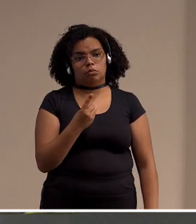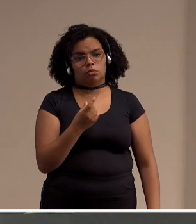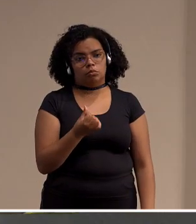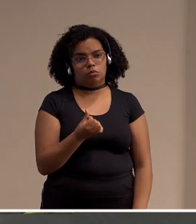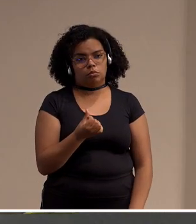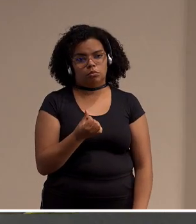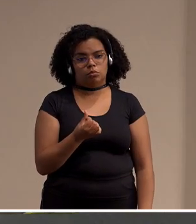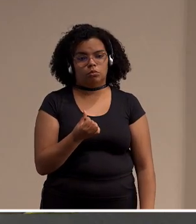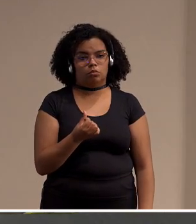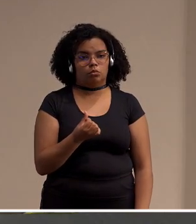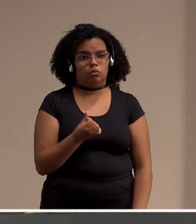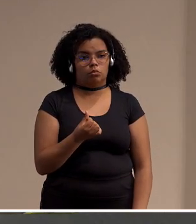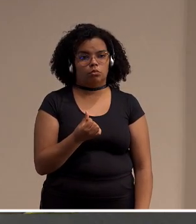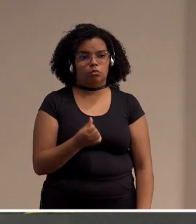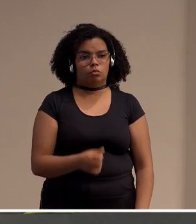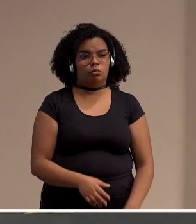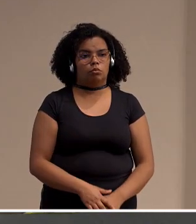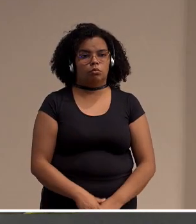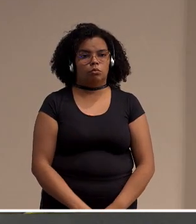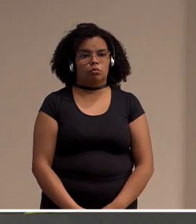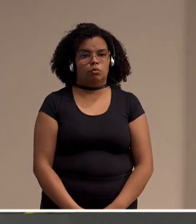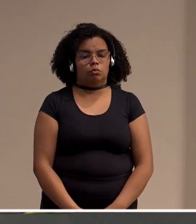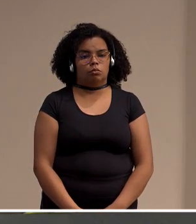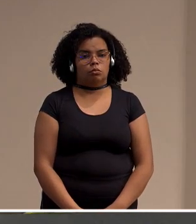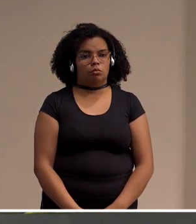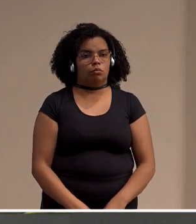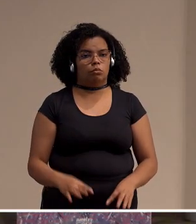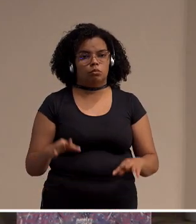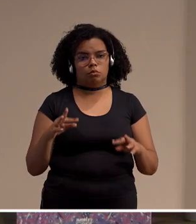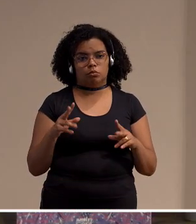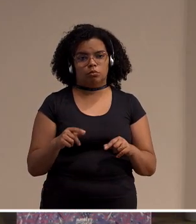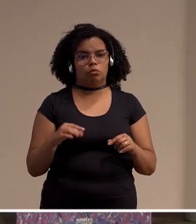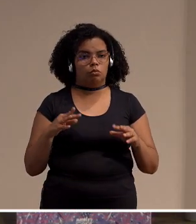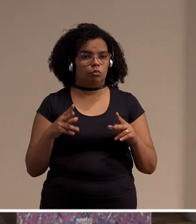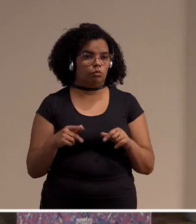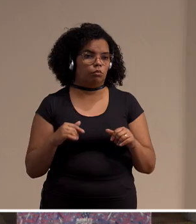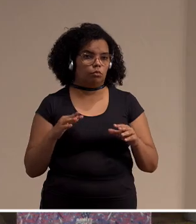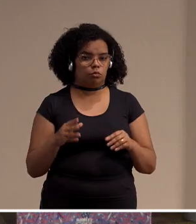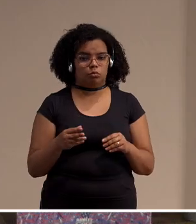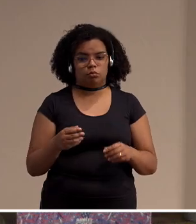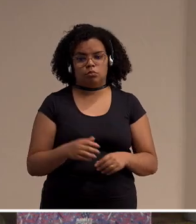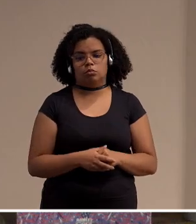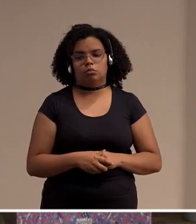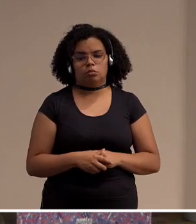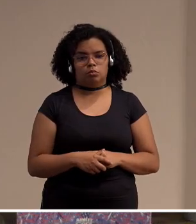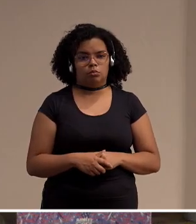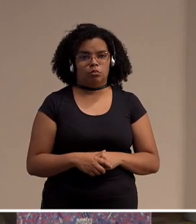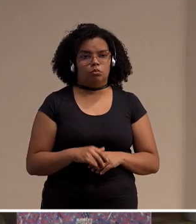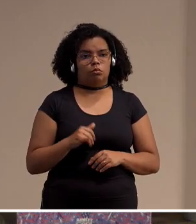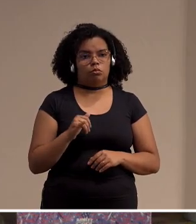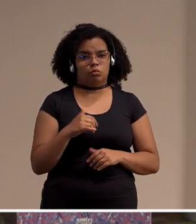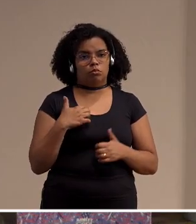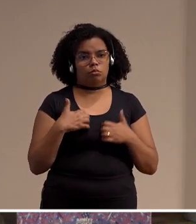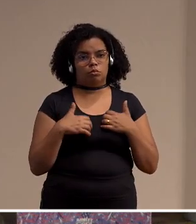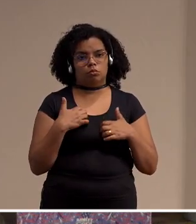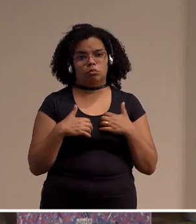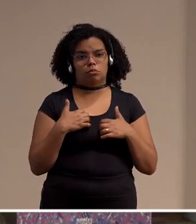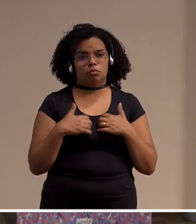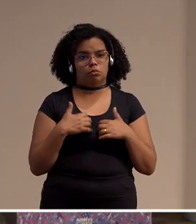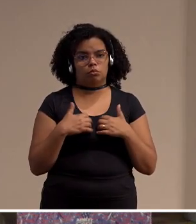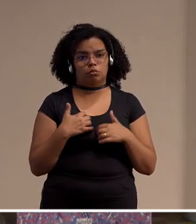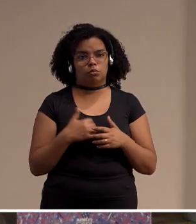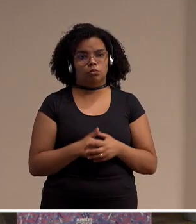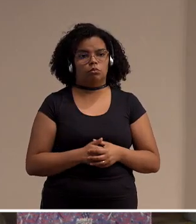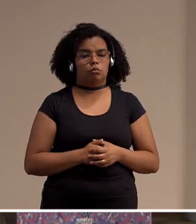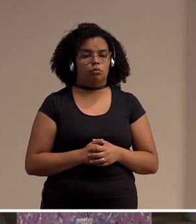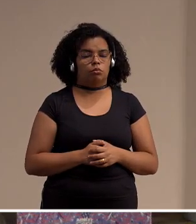sendo martelado isso na cabeça da gente, a palavra distopia para tudo, virou quase um shampoo. Se isso também te incomoda, esse desgaste da